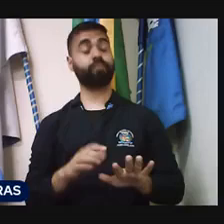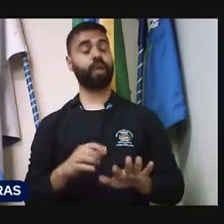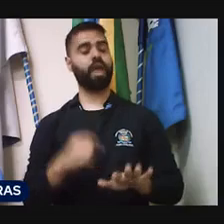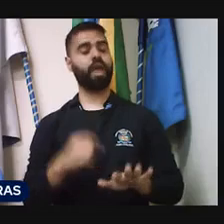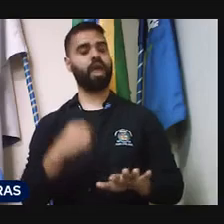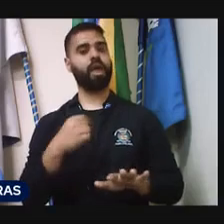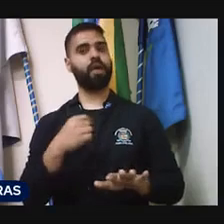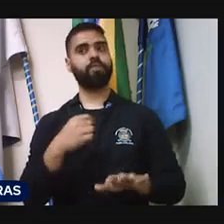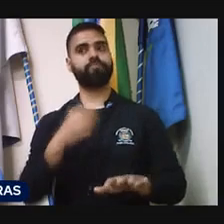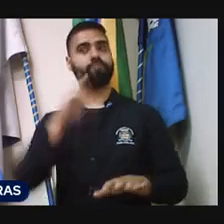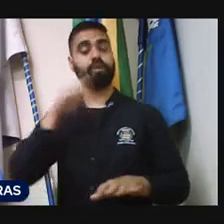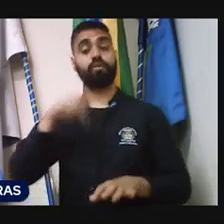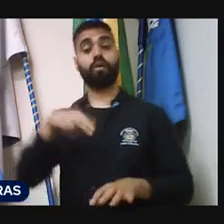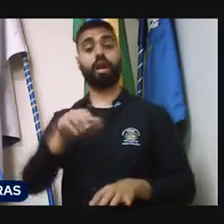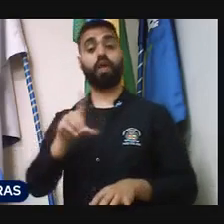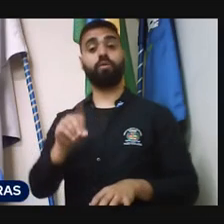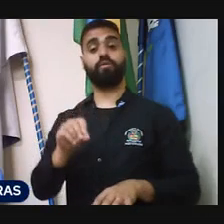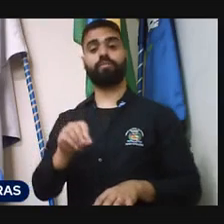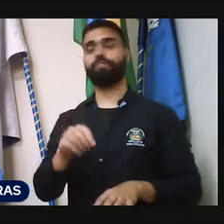e